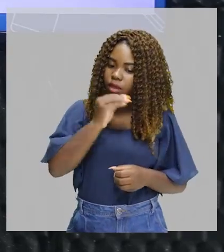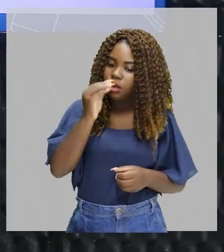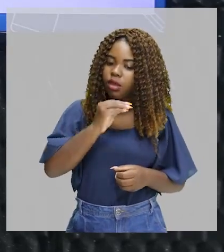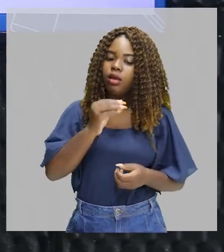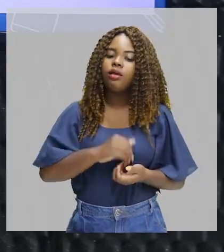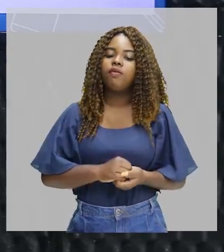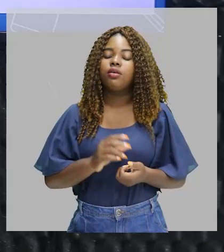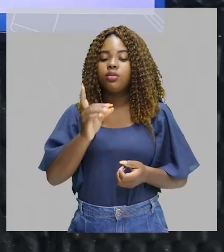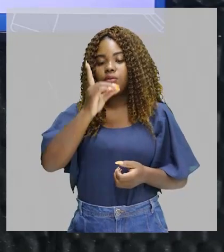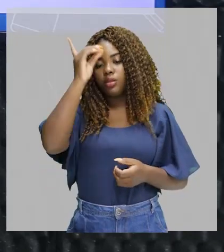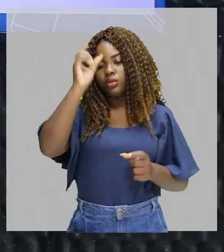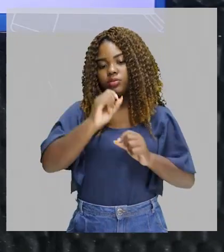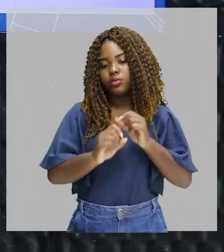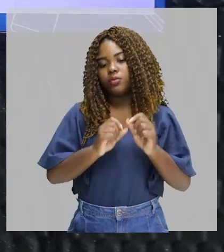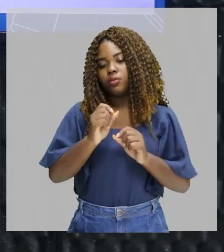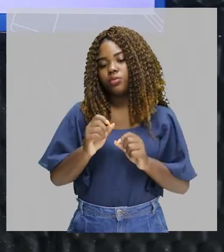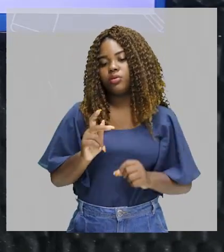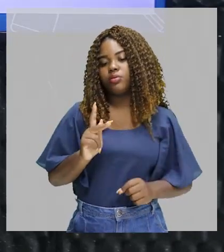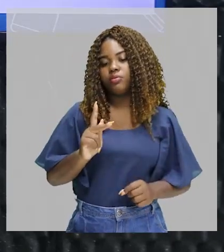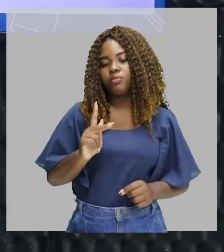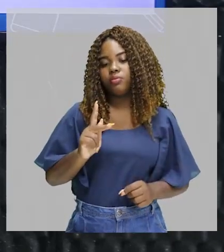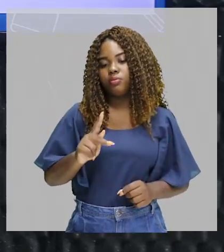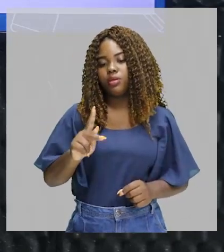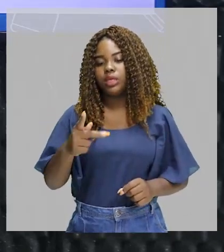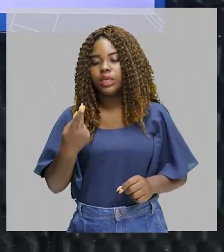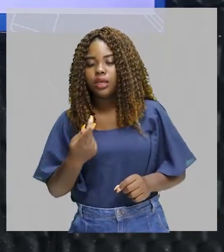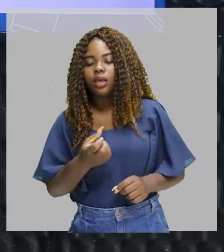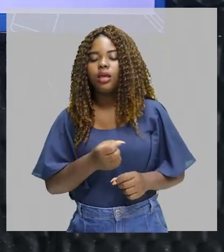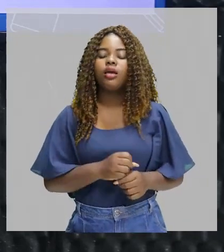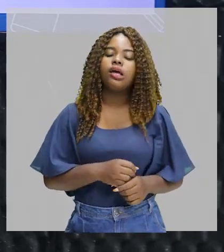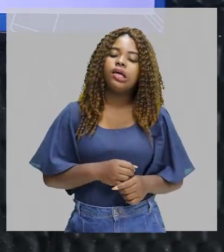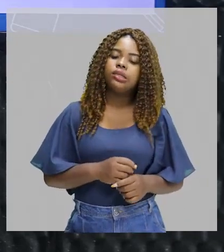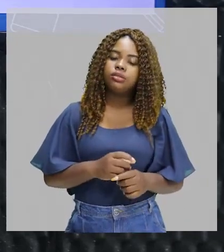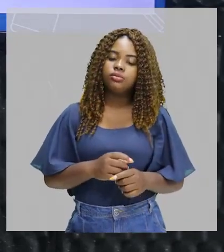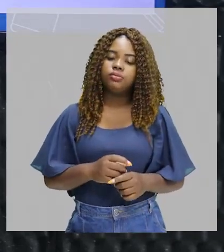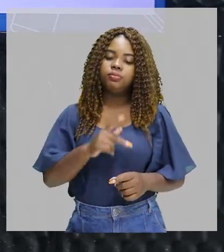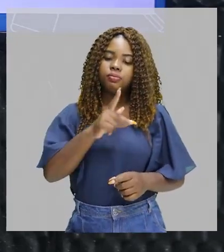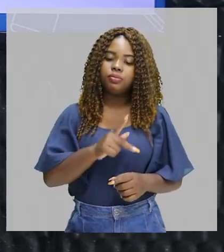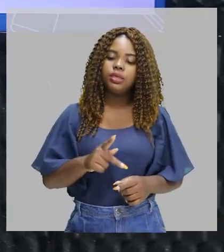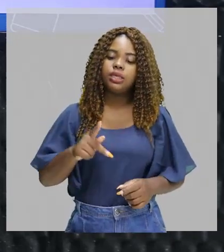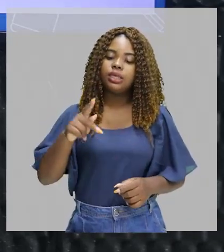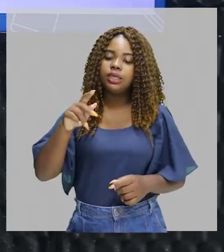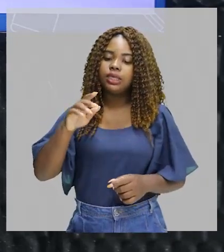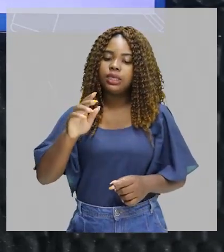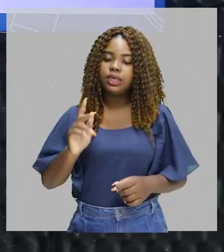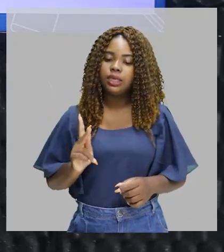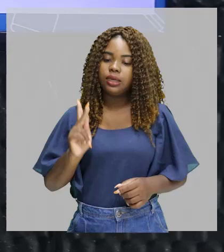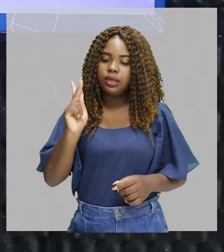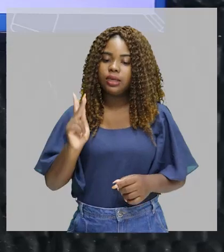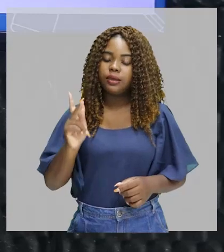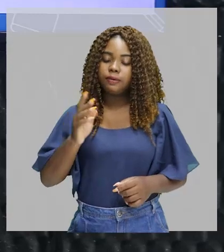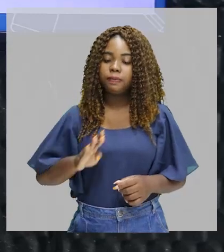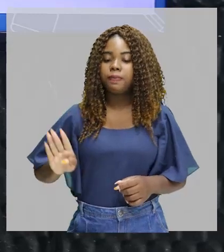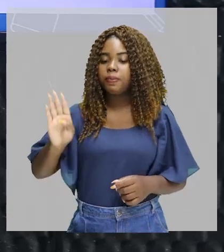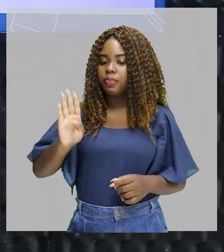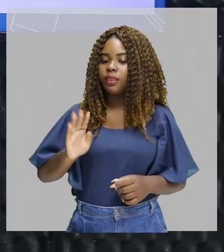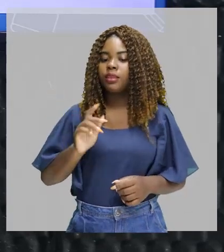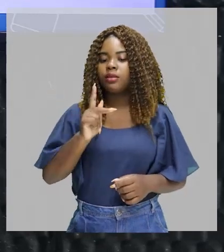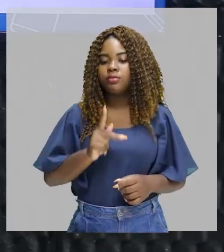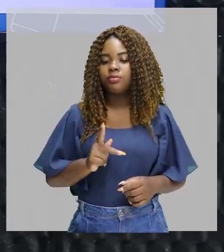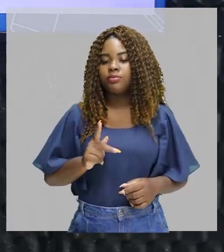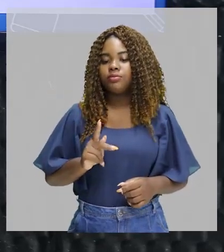ideias como pH, constante de acidez, pKa ou pKb, ok? Ou grau de ionização,